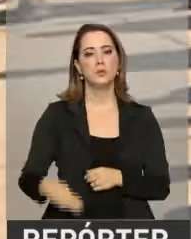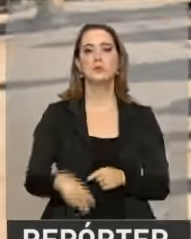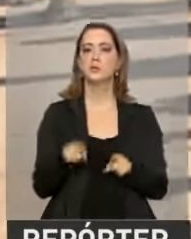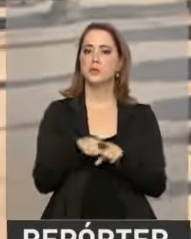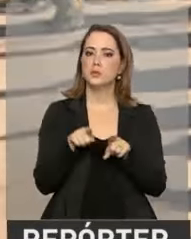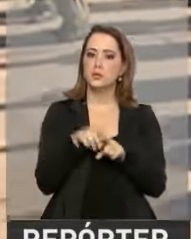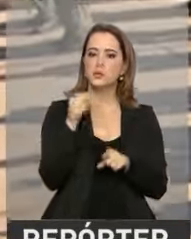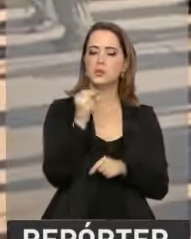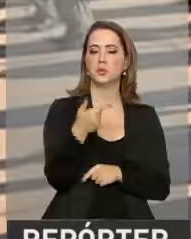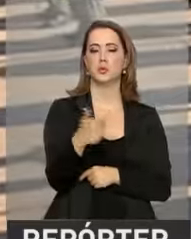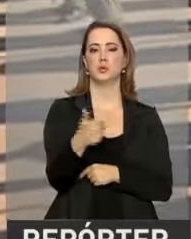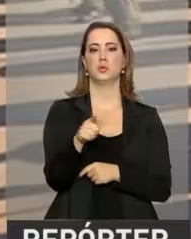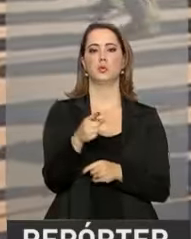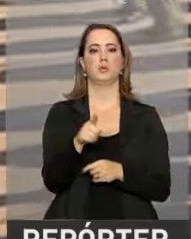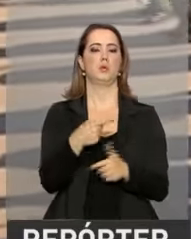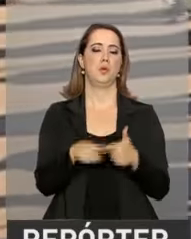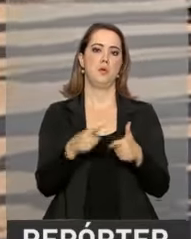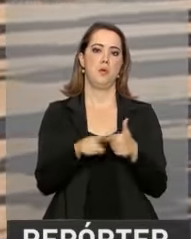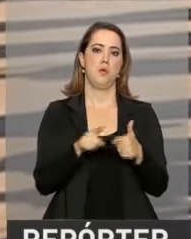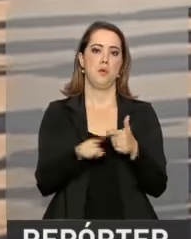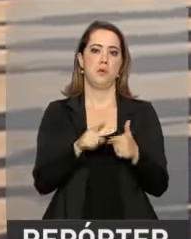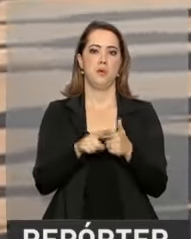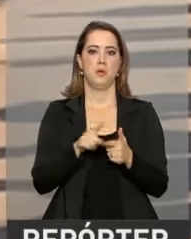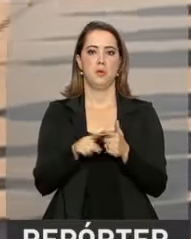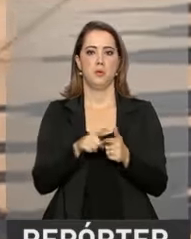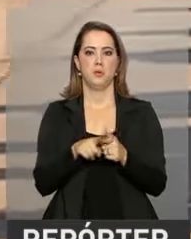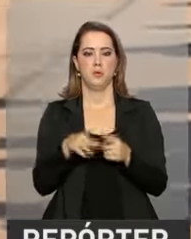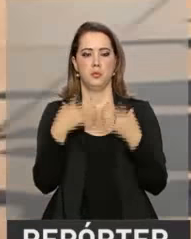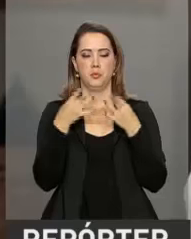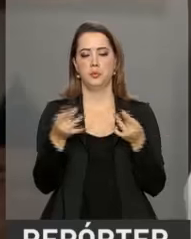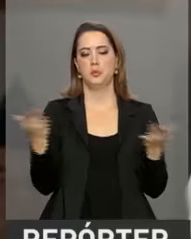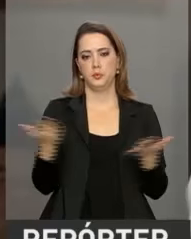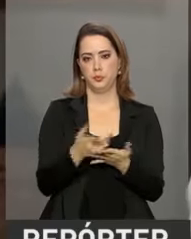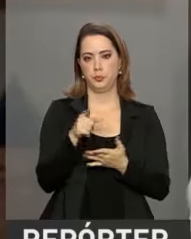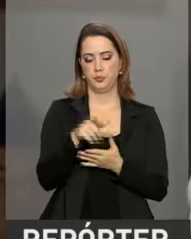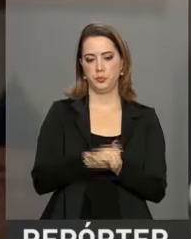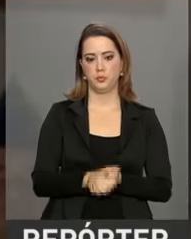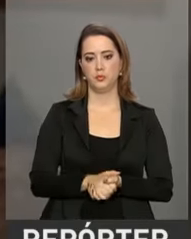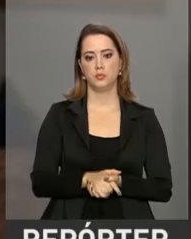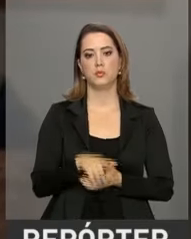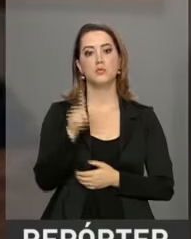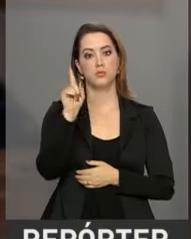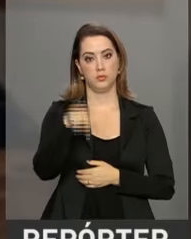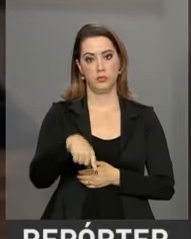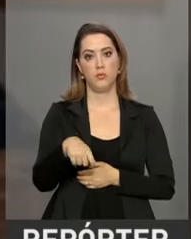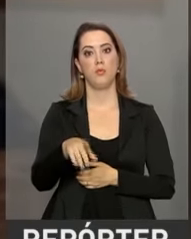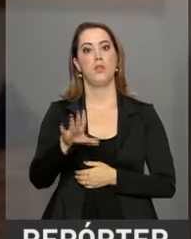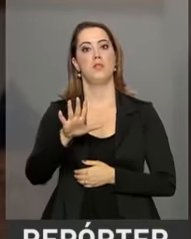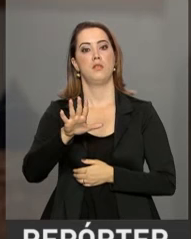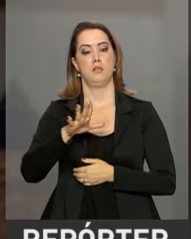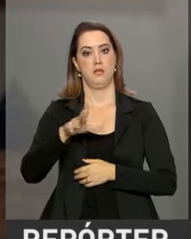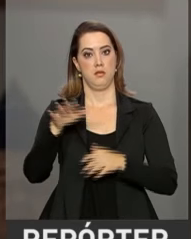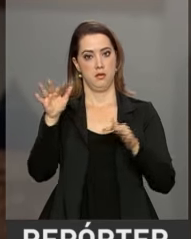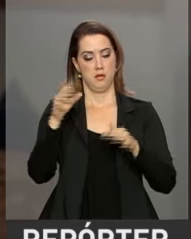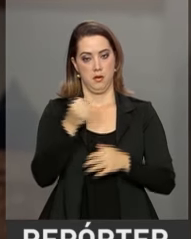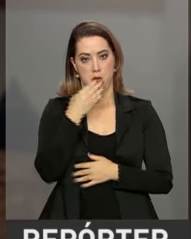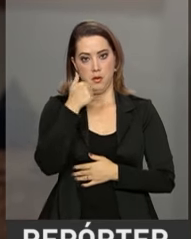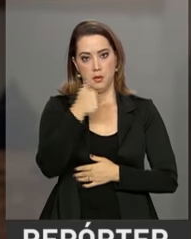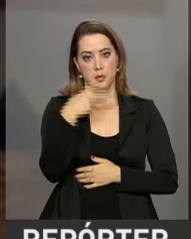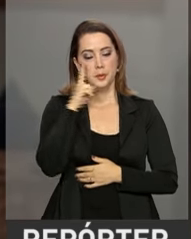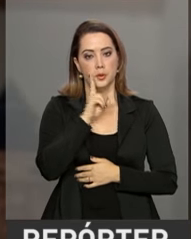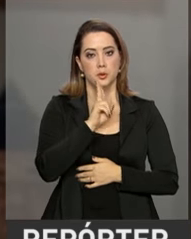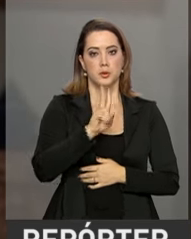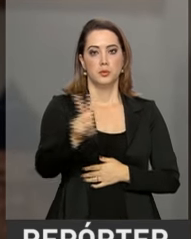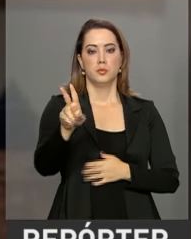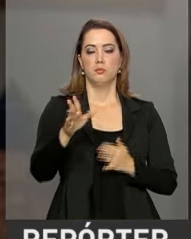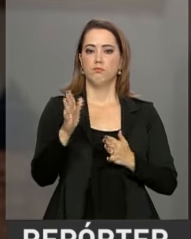nenhum indicativo de ameaça de ataque durante as Olimpíadas. É extremamente reconfortante ver que no